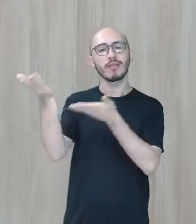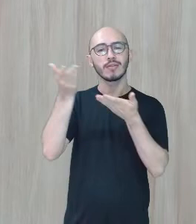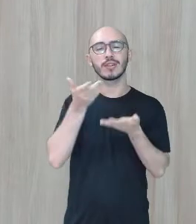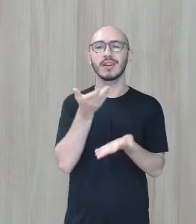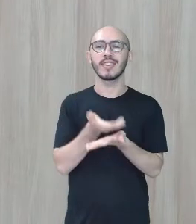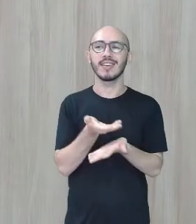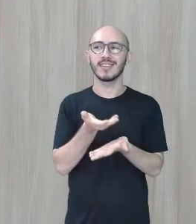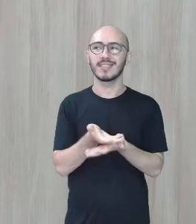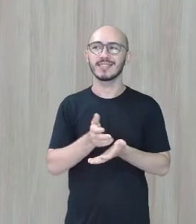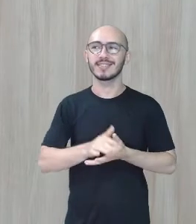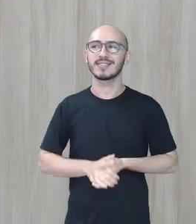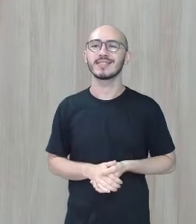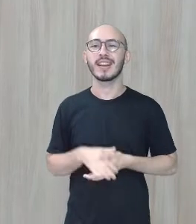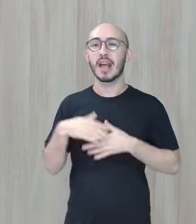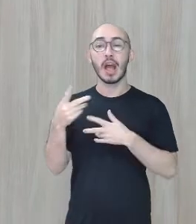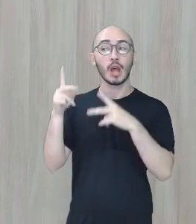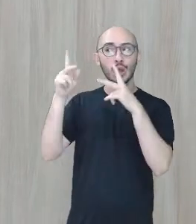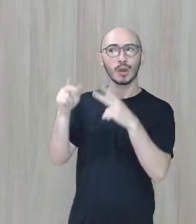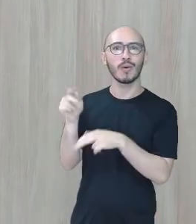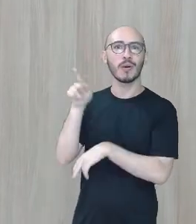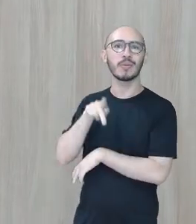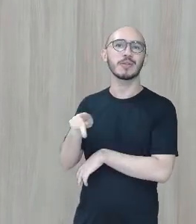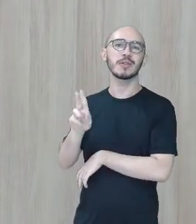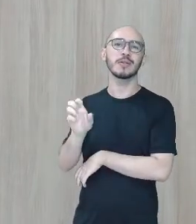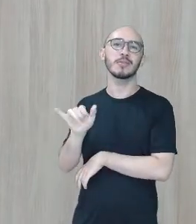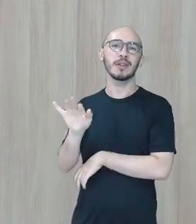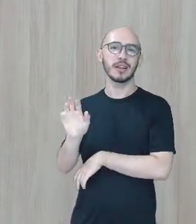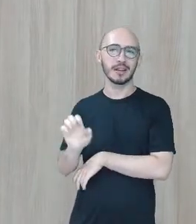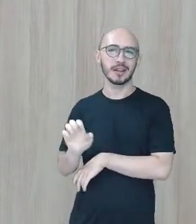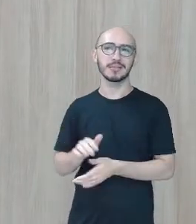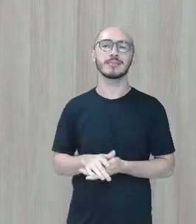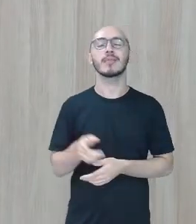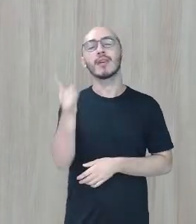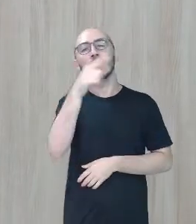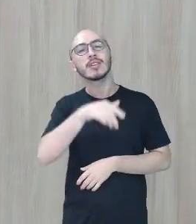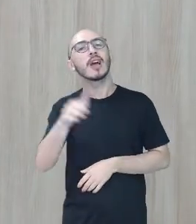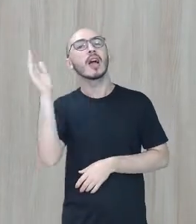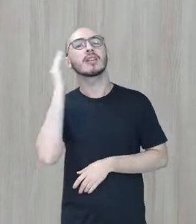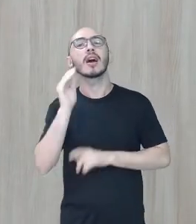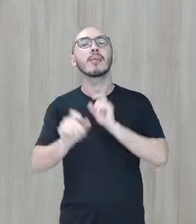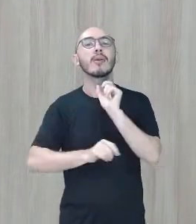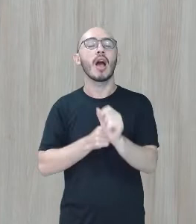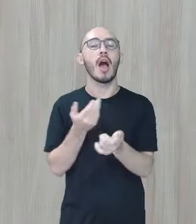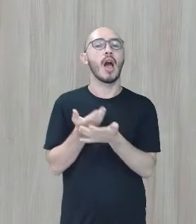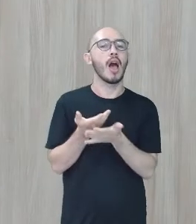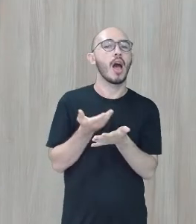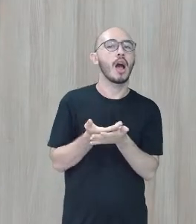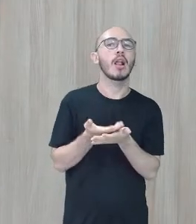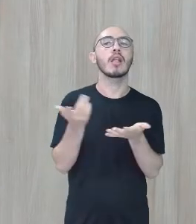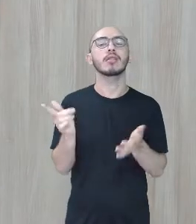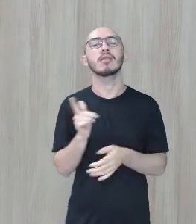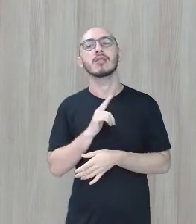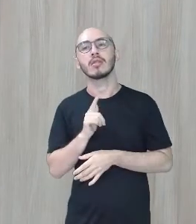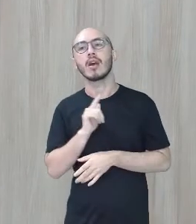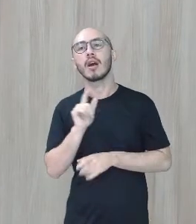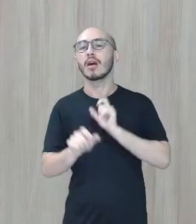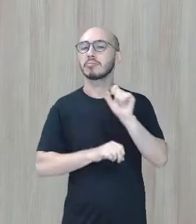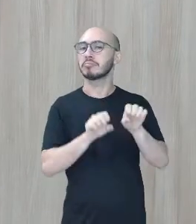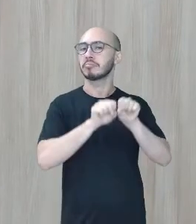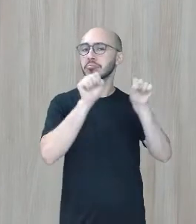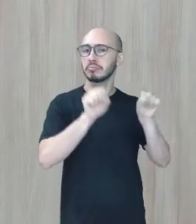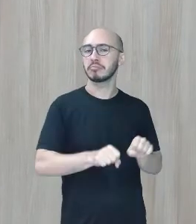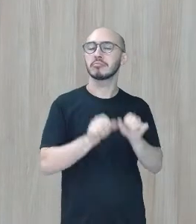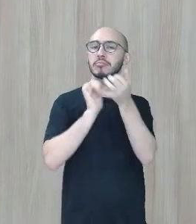aula. Ei, falei igual a Briane. Ó, você sabe que a nossa aula, ela tem um sistema